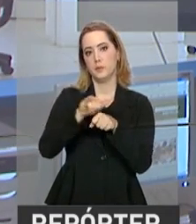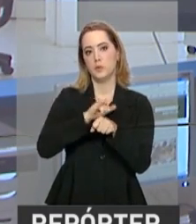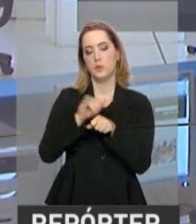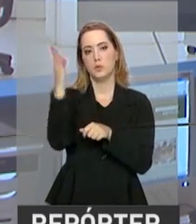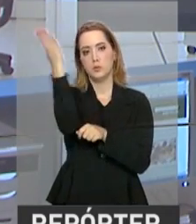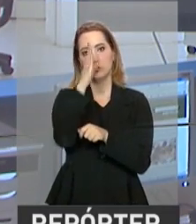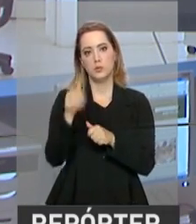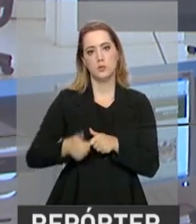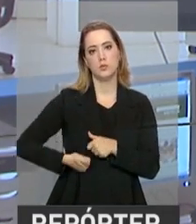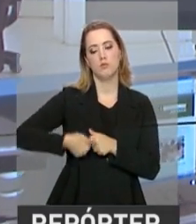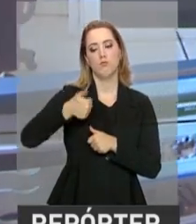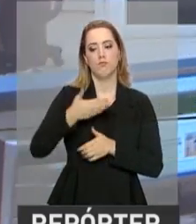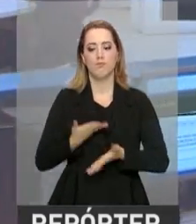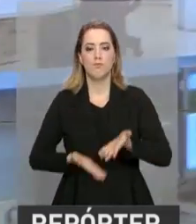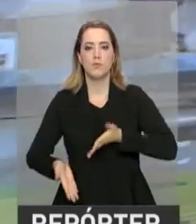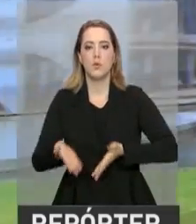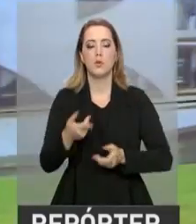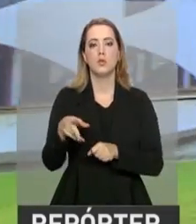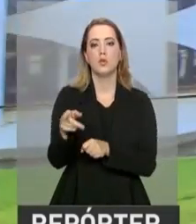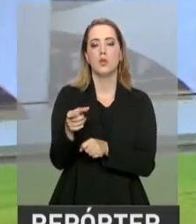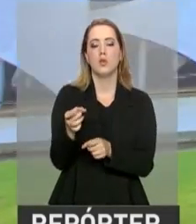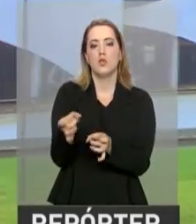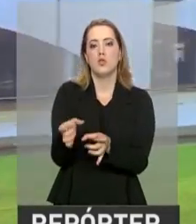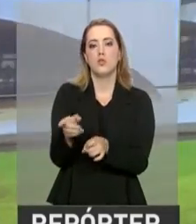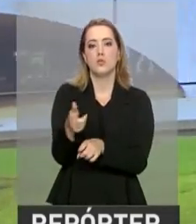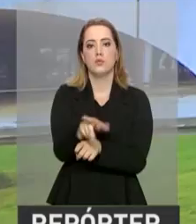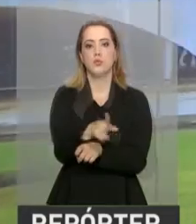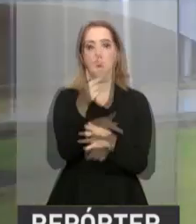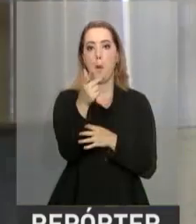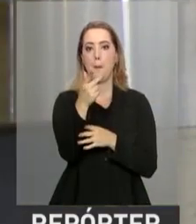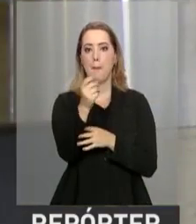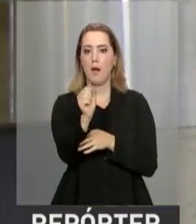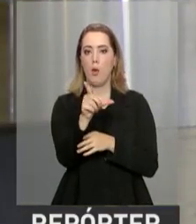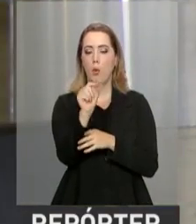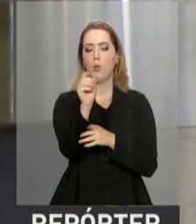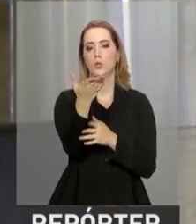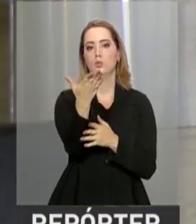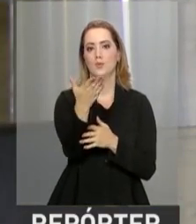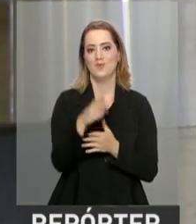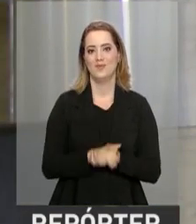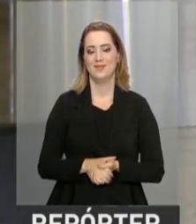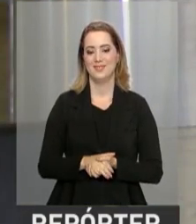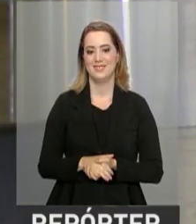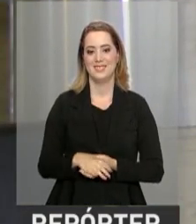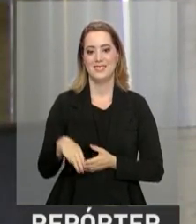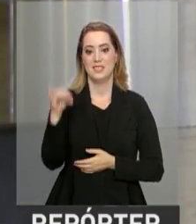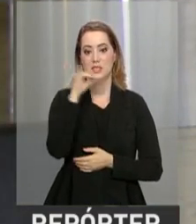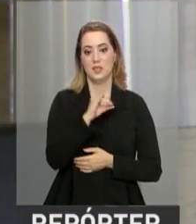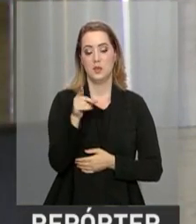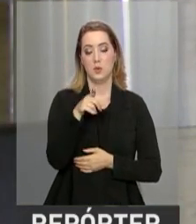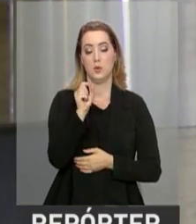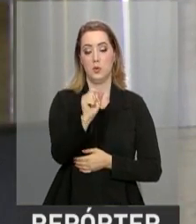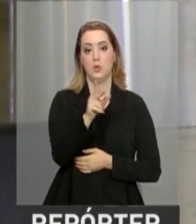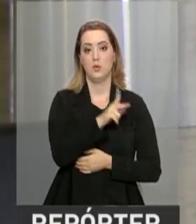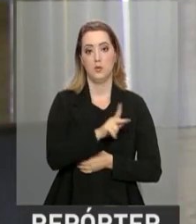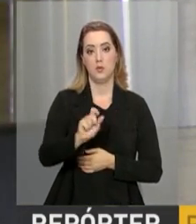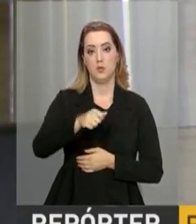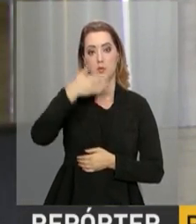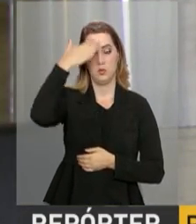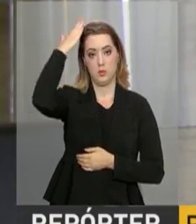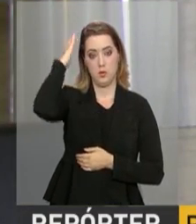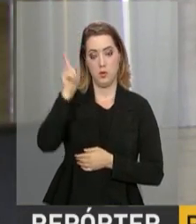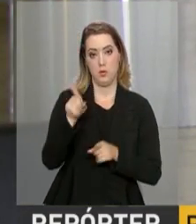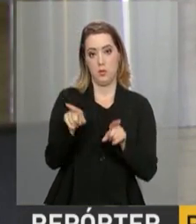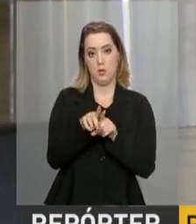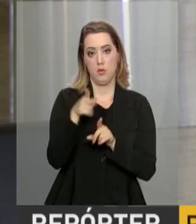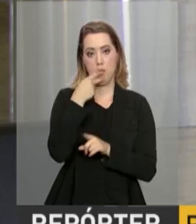desempenho nesse setor o repórter Paulo lassalvia acompanhou o encontro no Palácio do Planalto Zé Luiz o presidente Michel Temer